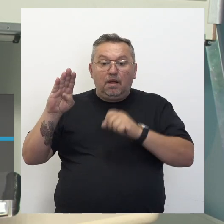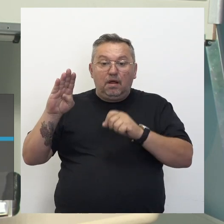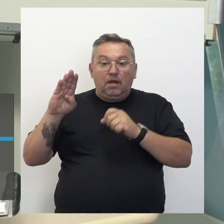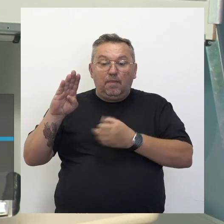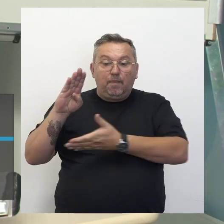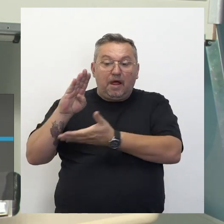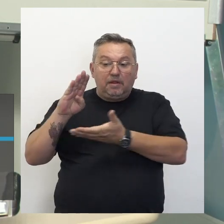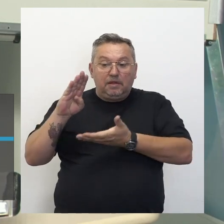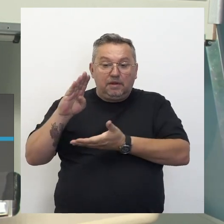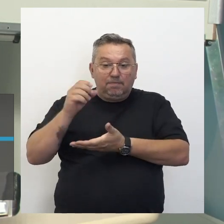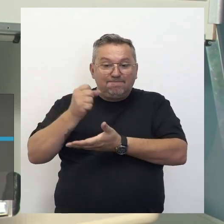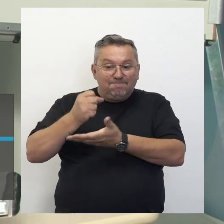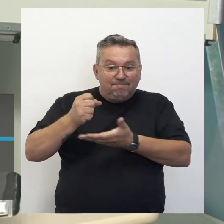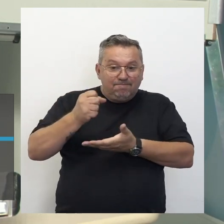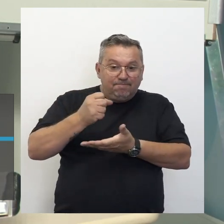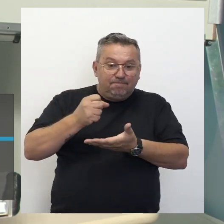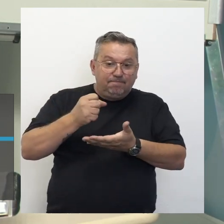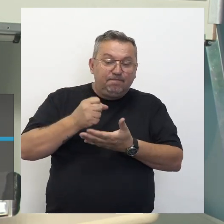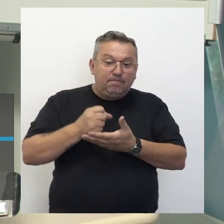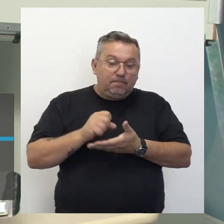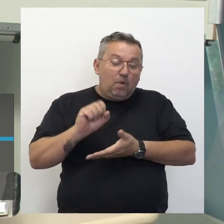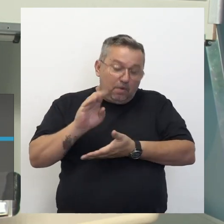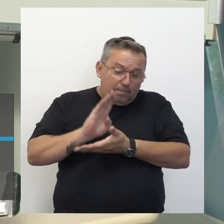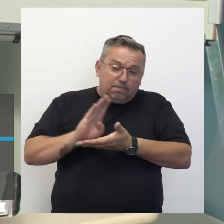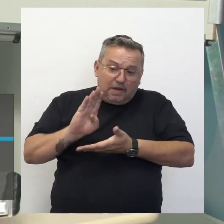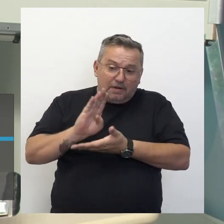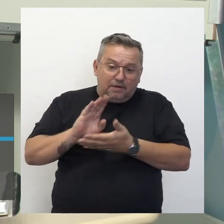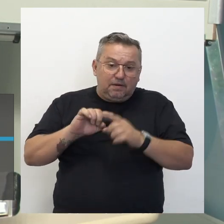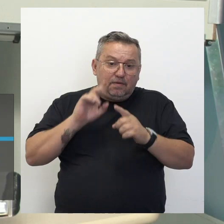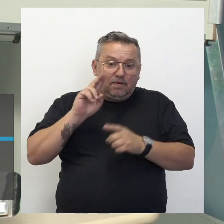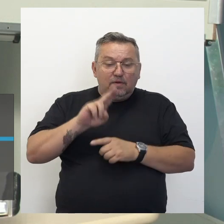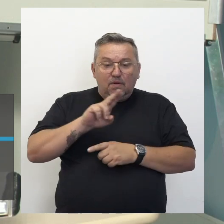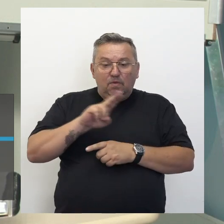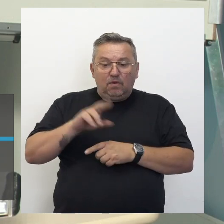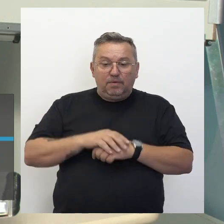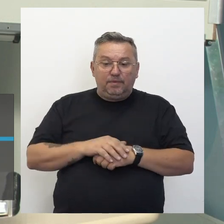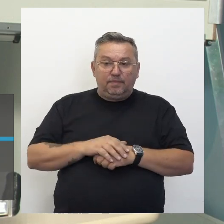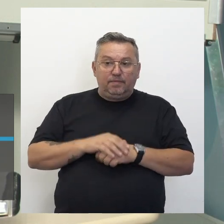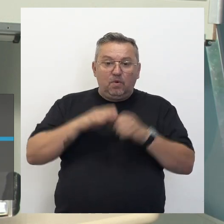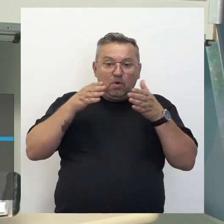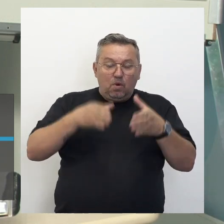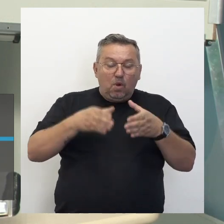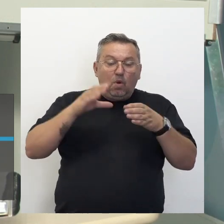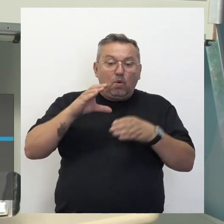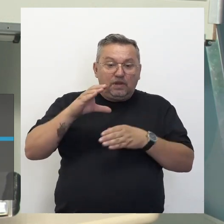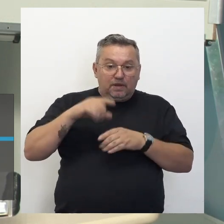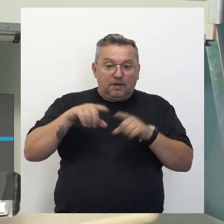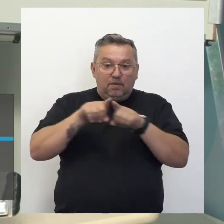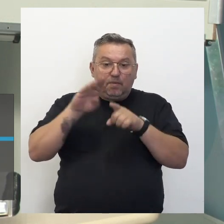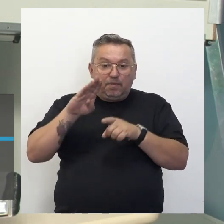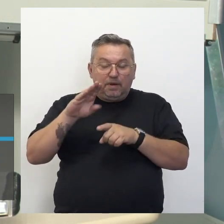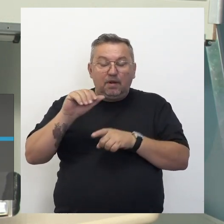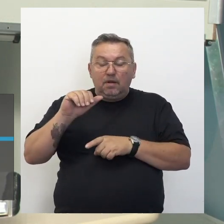base. Tudo não deixa de ser uma constante, perfeito? Só vai mudar aqui uma nomenclatura. C em concentração, B de base, C de